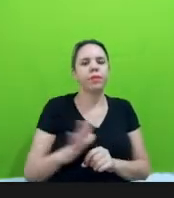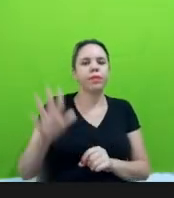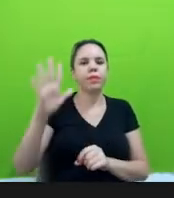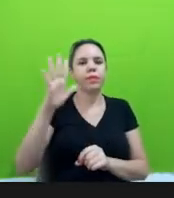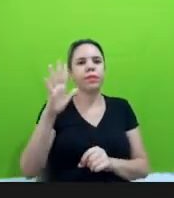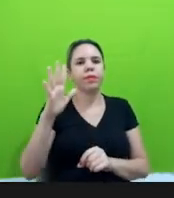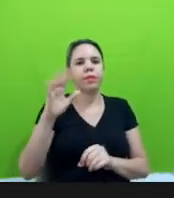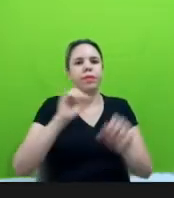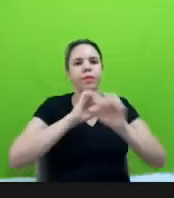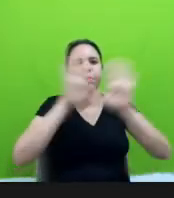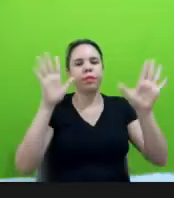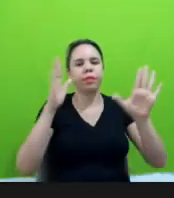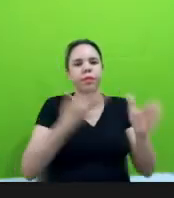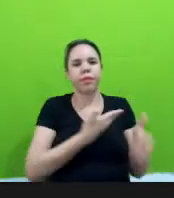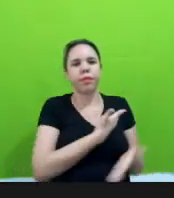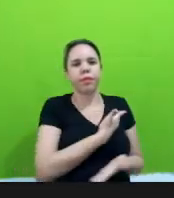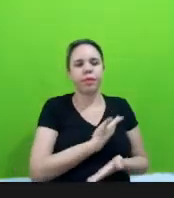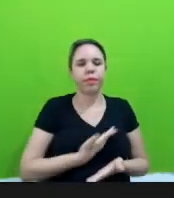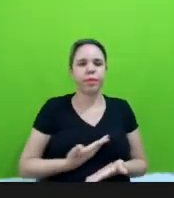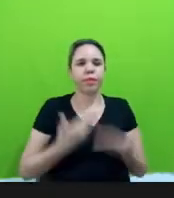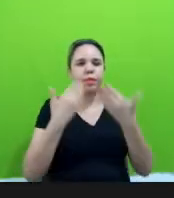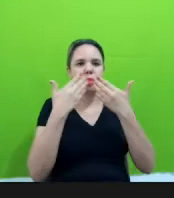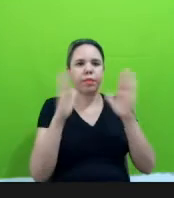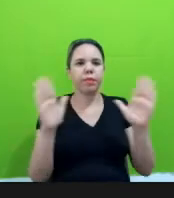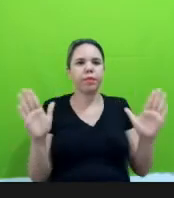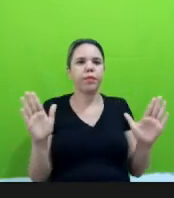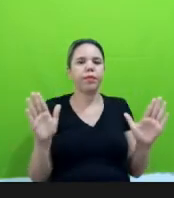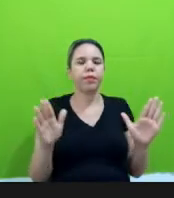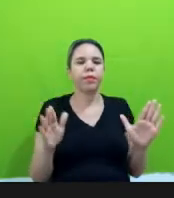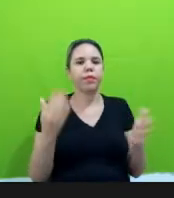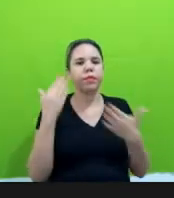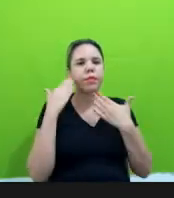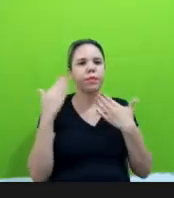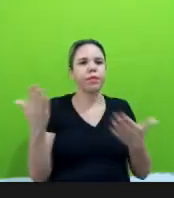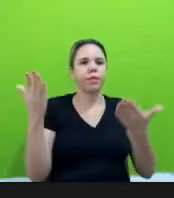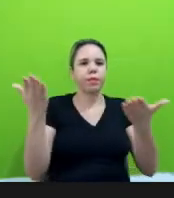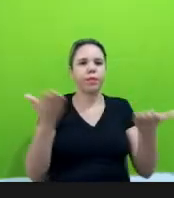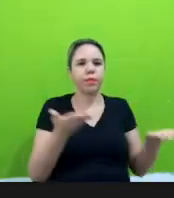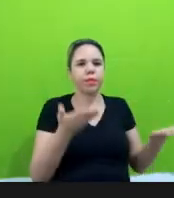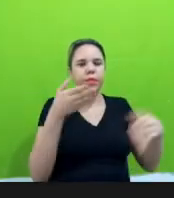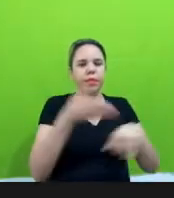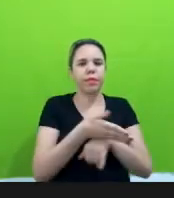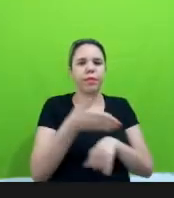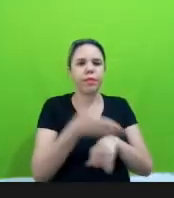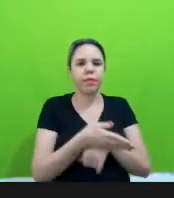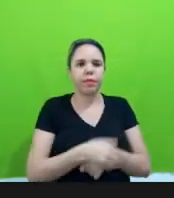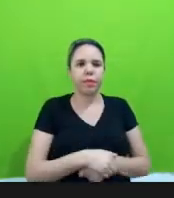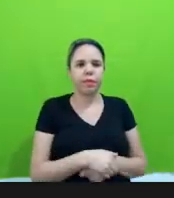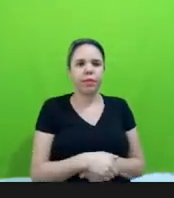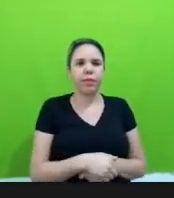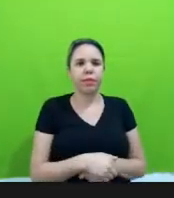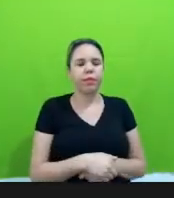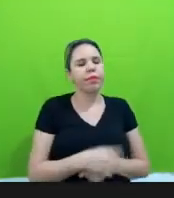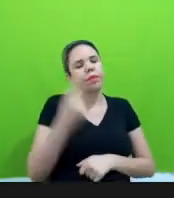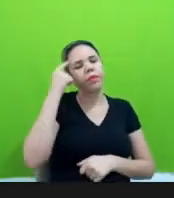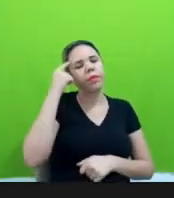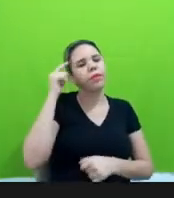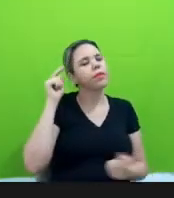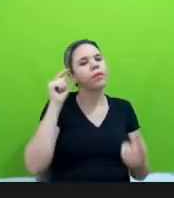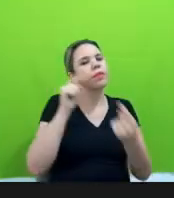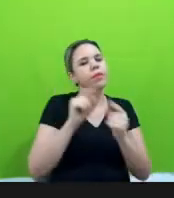transparência pública e dados abertos. Bruno, muito obrigada pela sua participação. A ideia